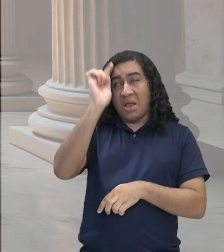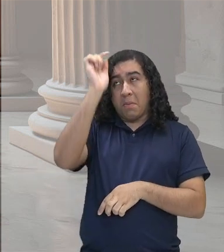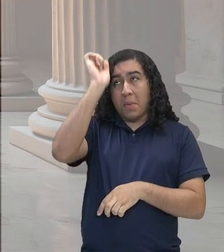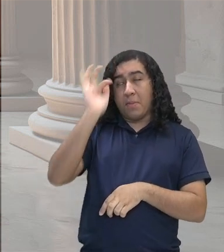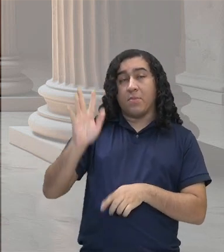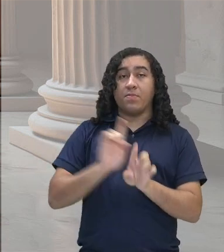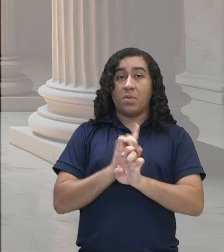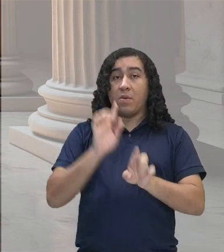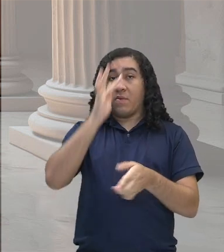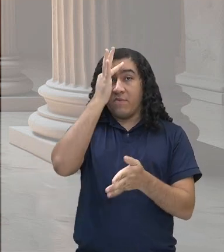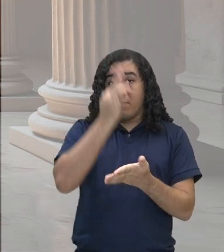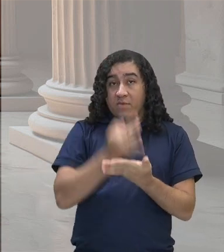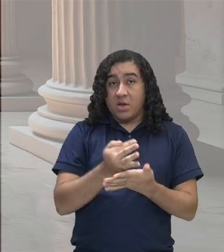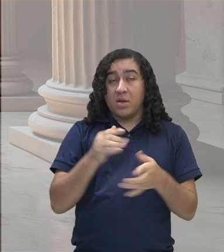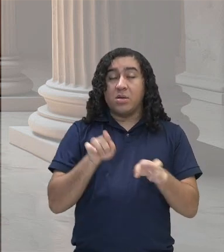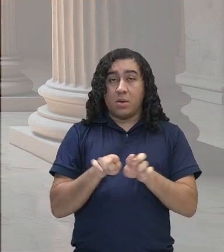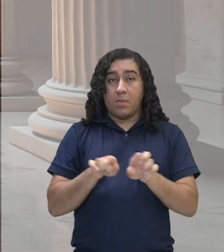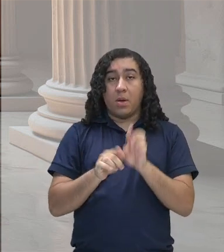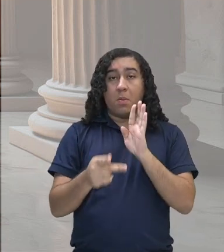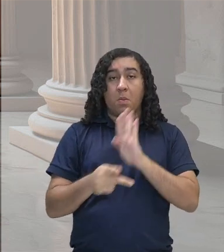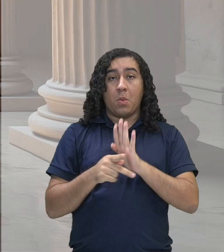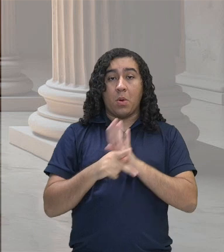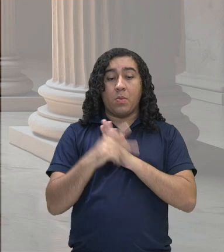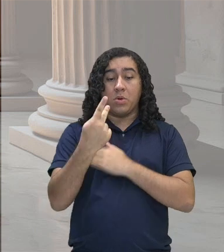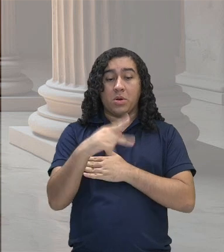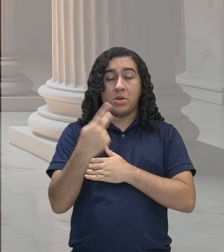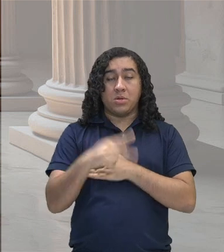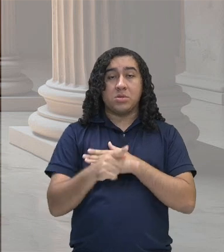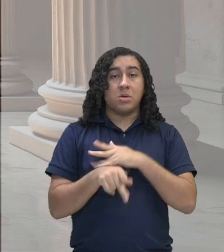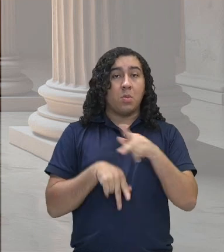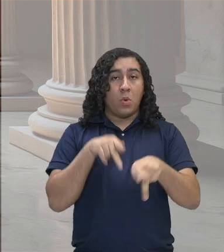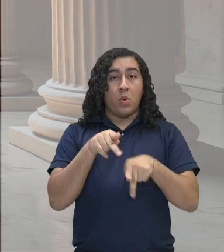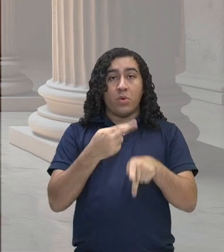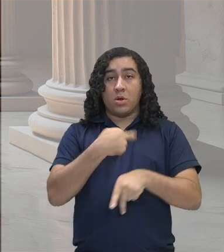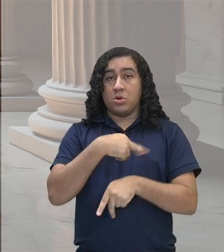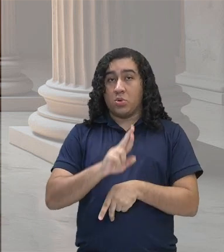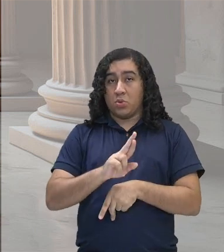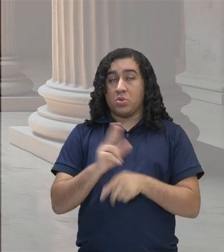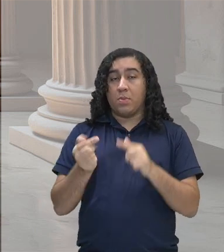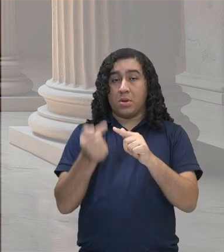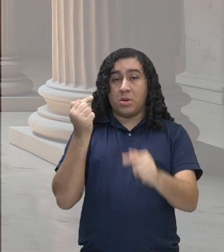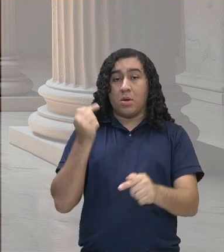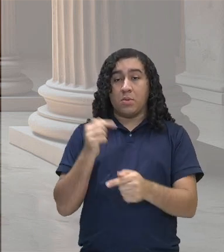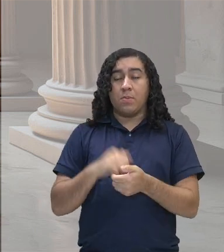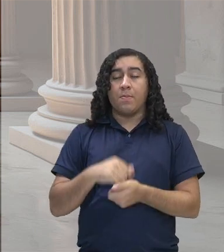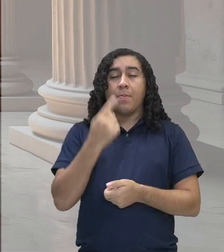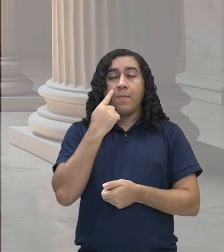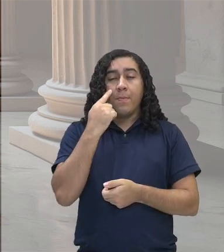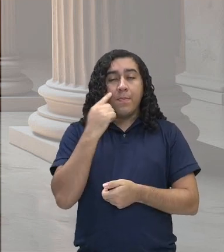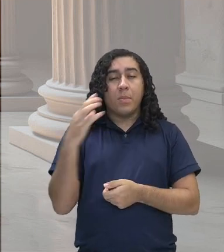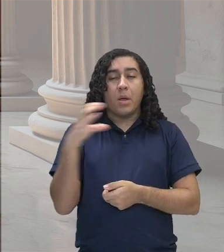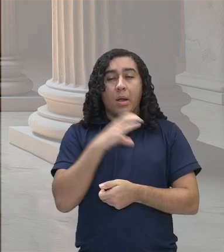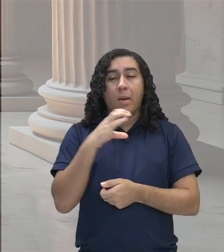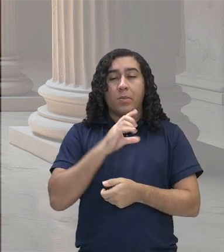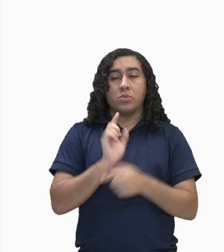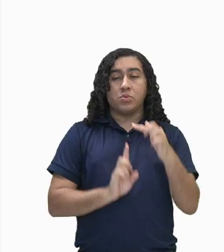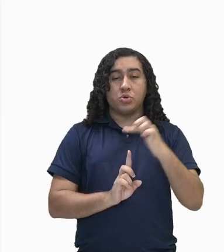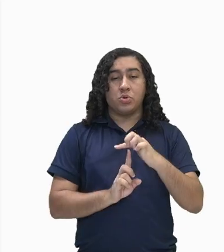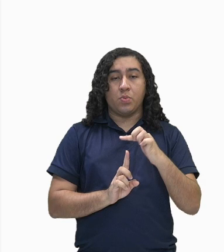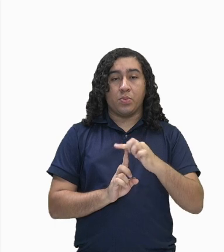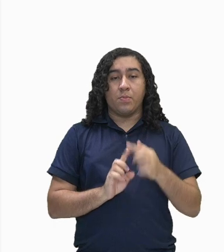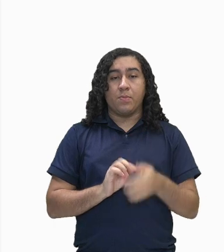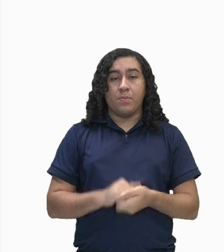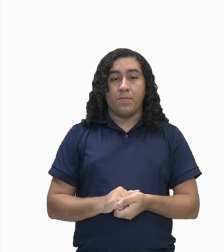da fé e da crença das religiões antigas. Vamos ver aqui brevemente os tipos de